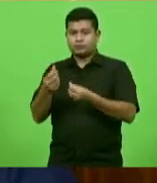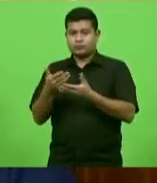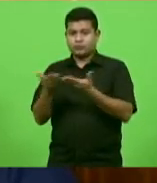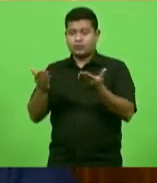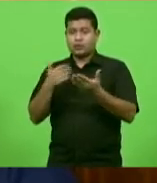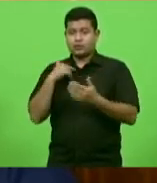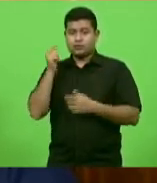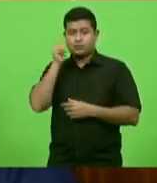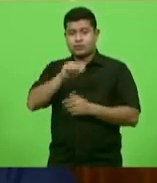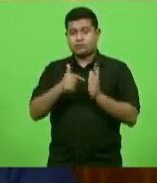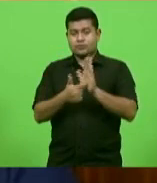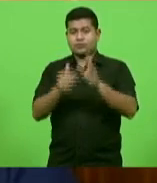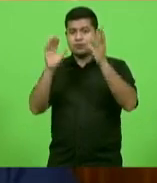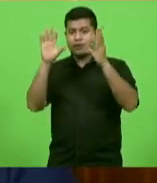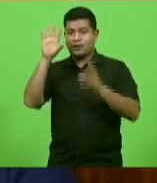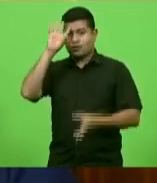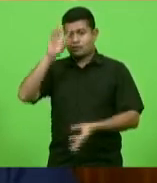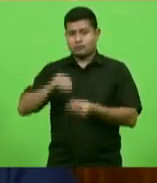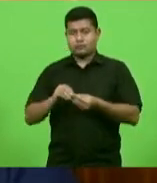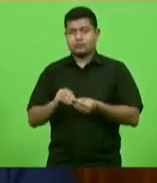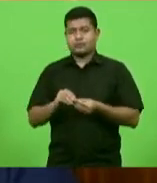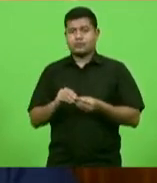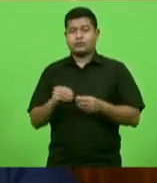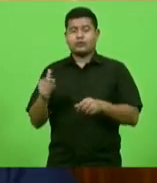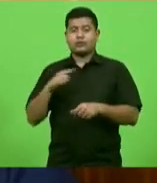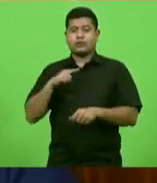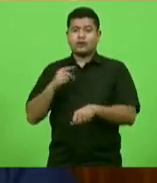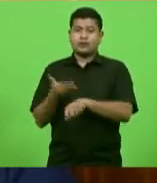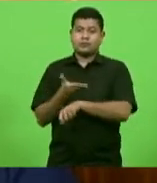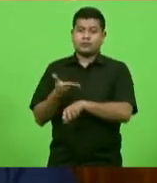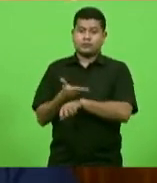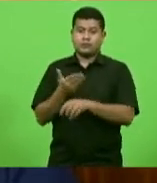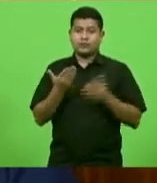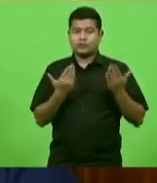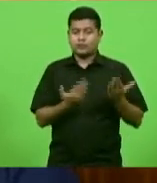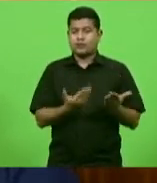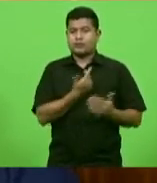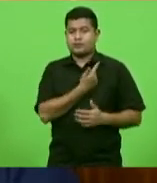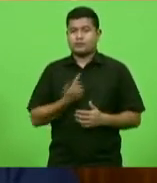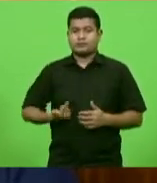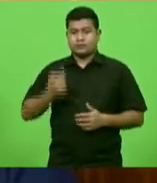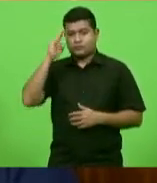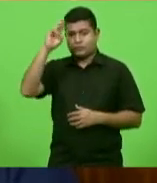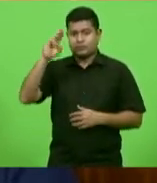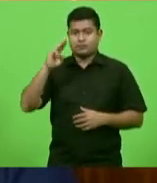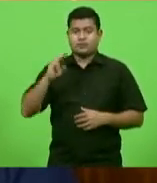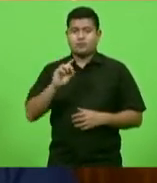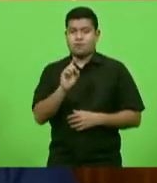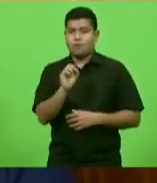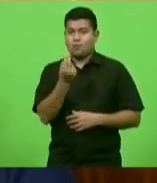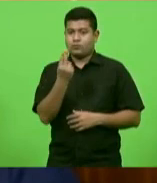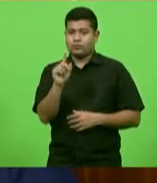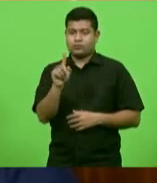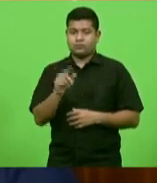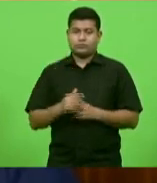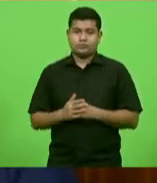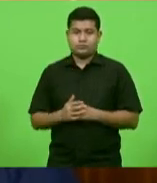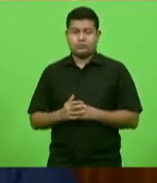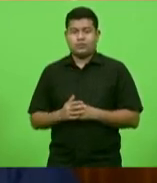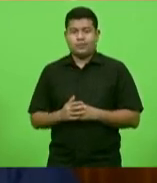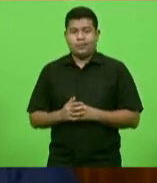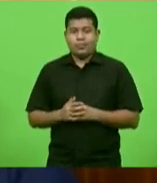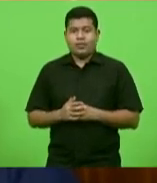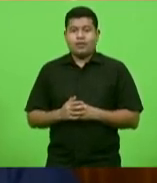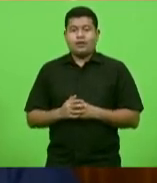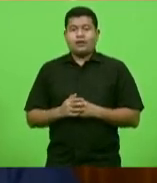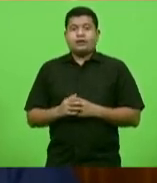uma conclusão acerca da participação do governador Carlos Moisés nos crimes apurados. Apesar